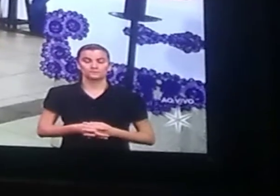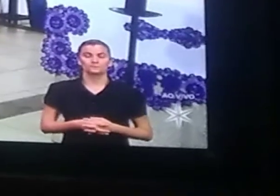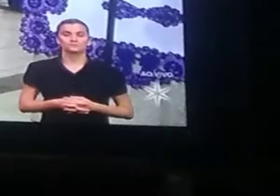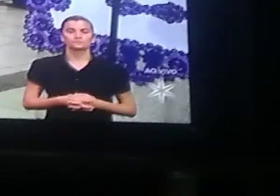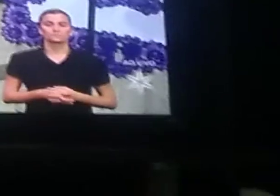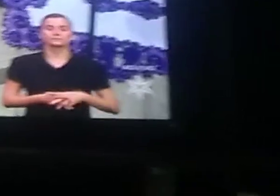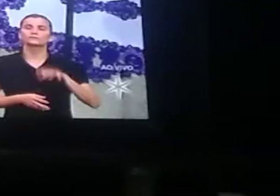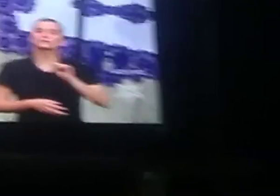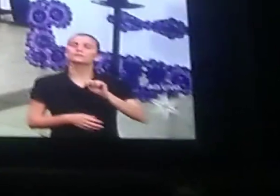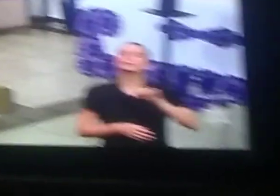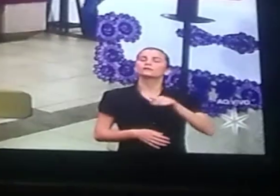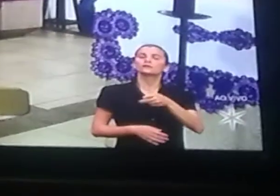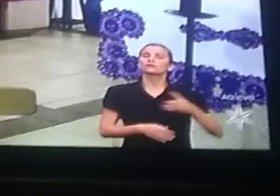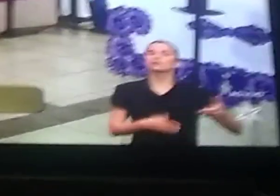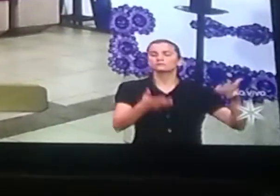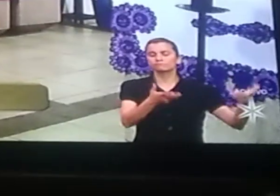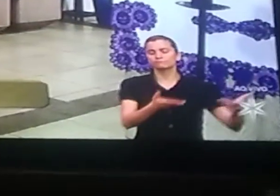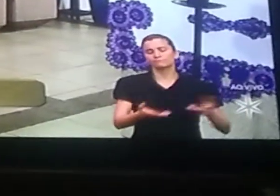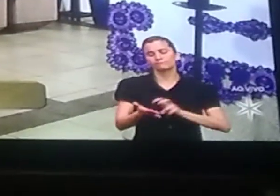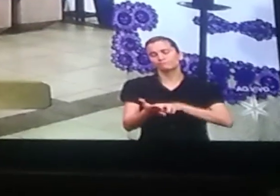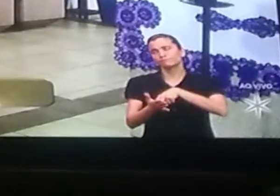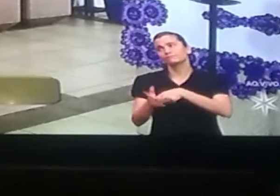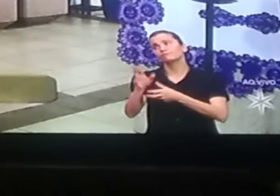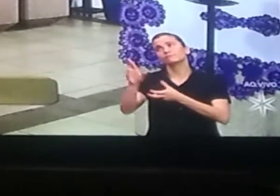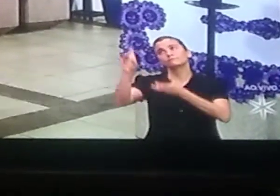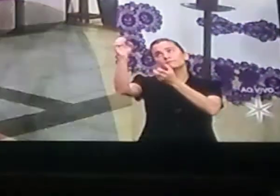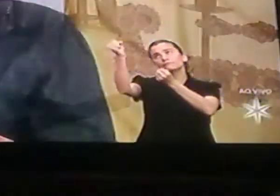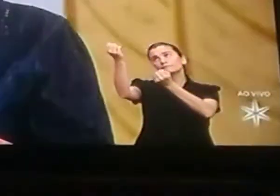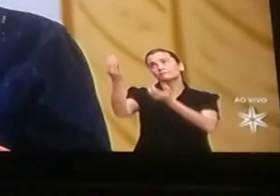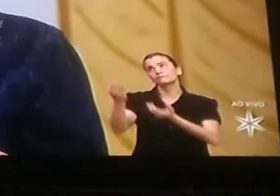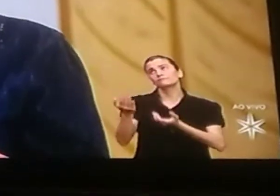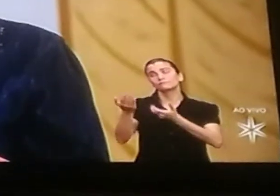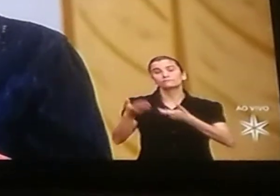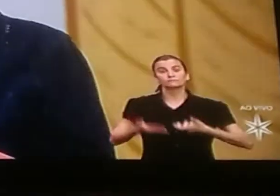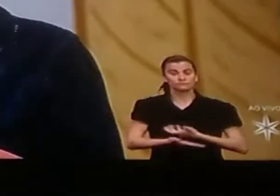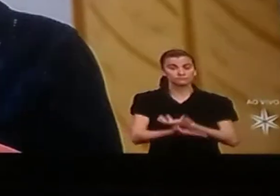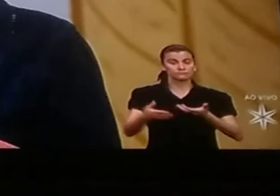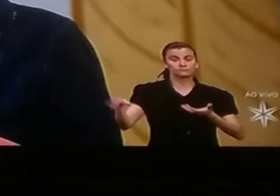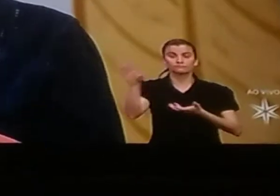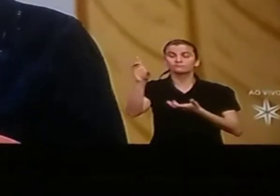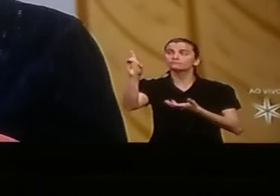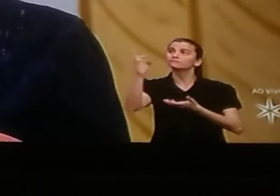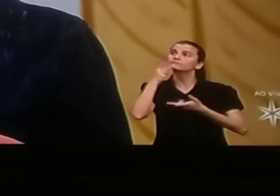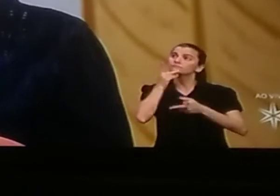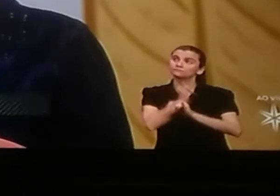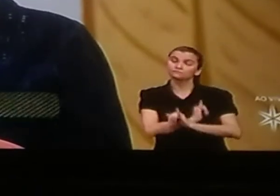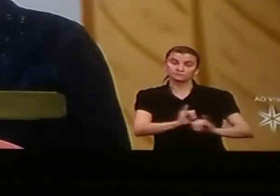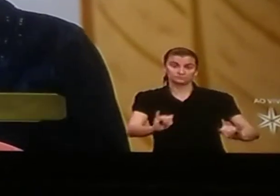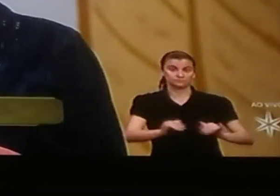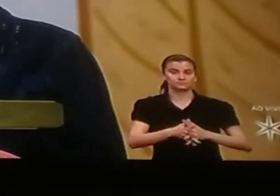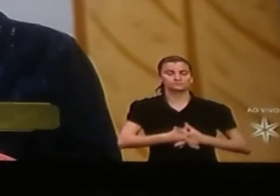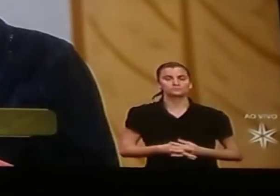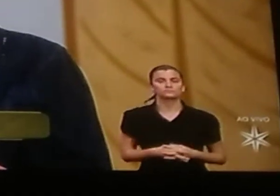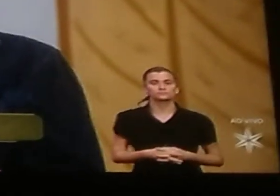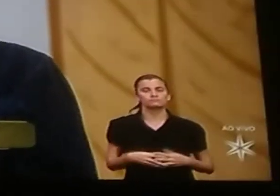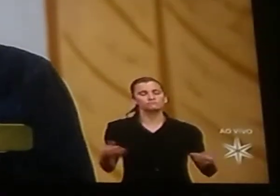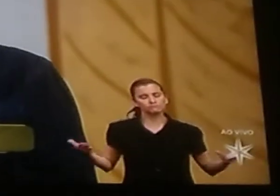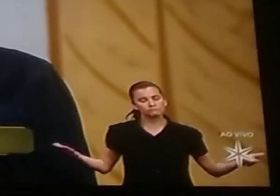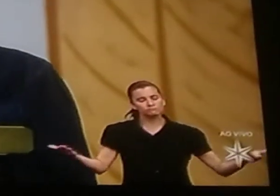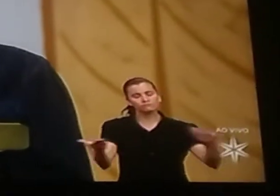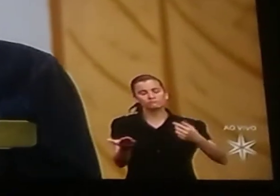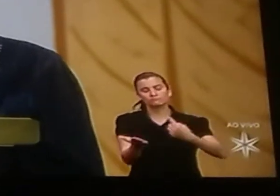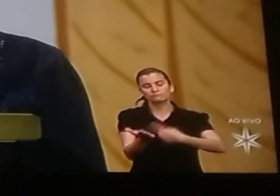Eis a minha aliança contigo. Tu serás pai de uma multidão de nações.